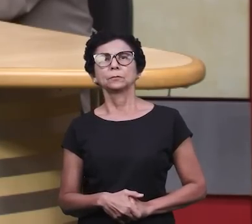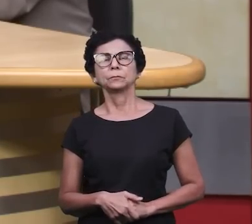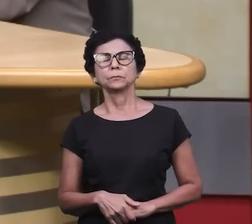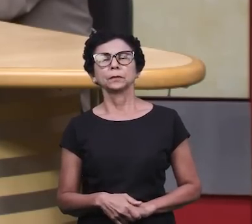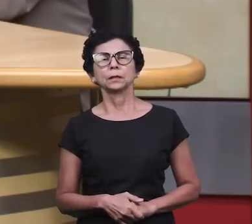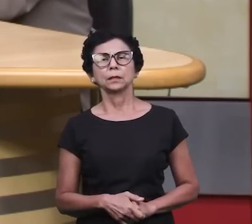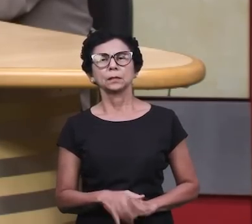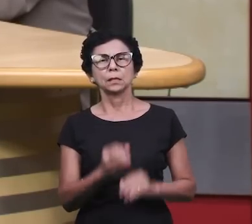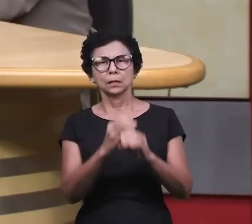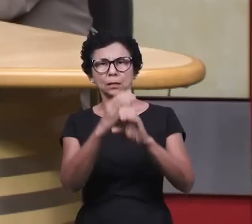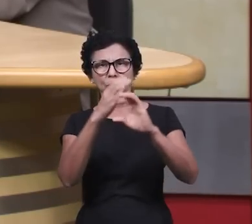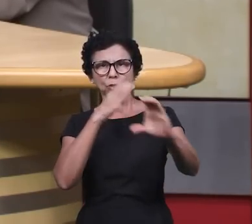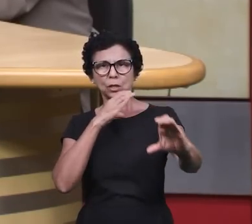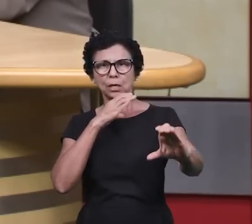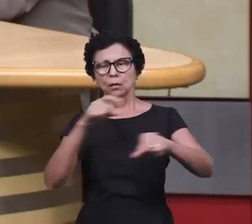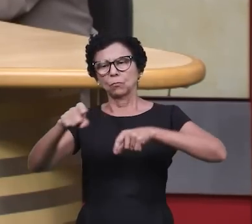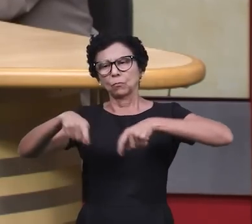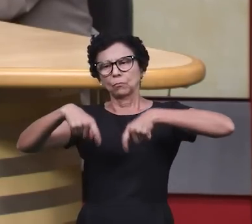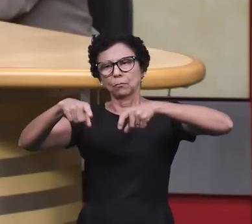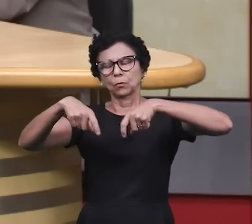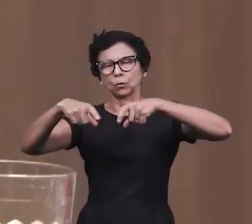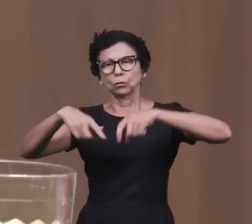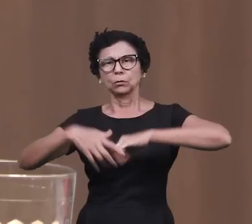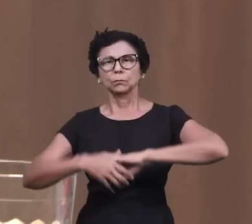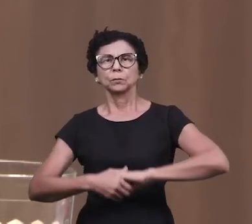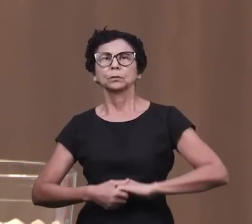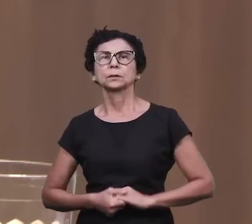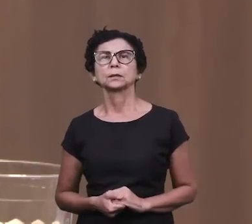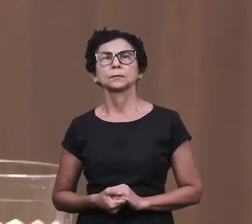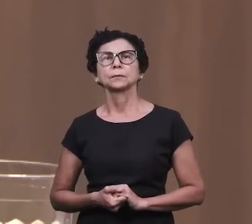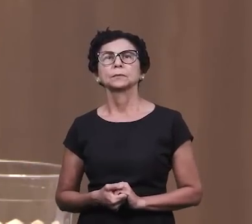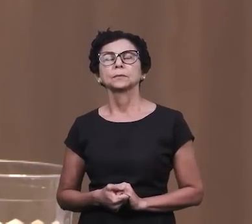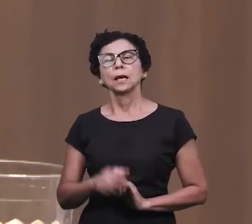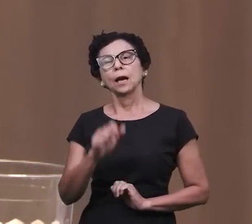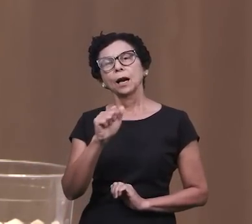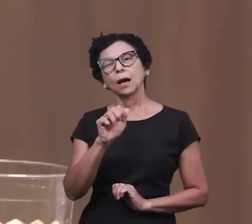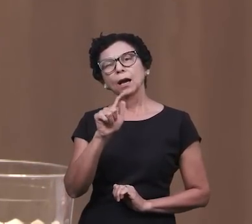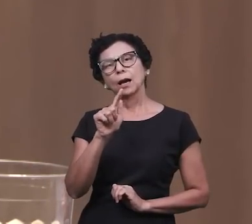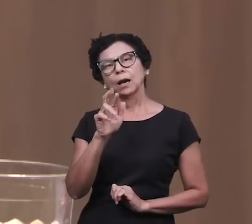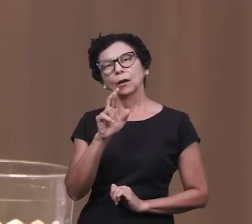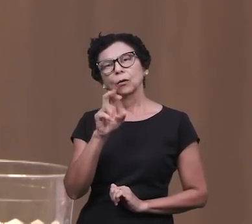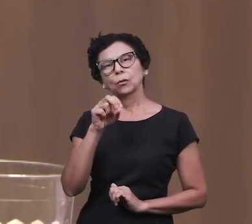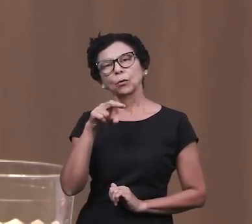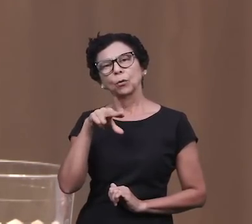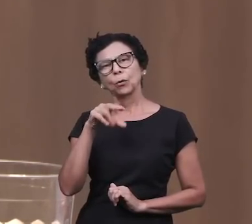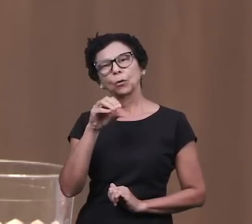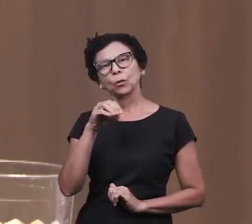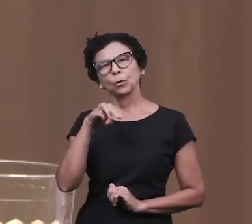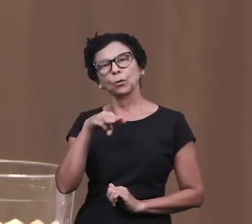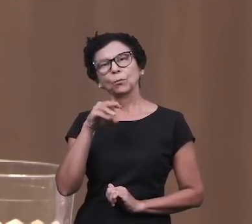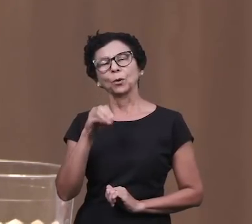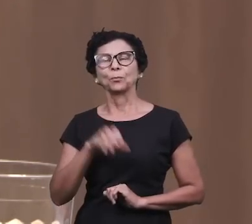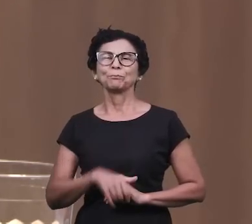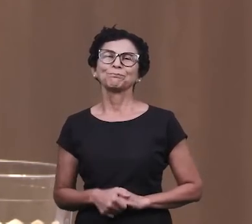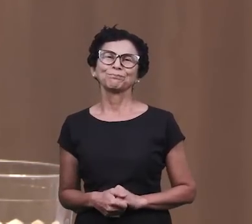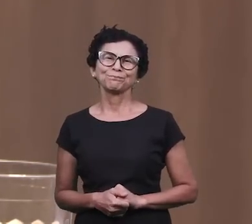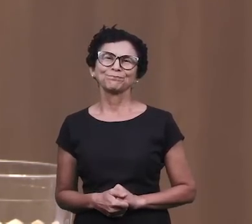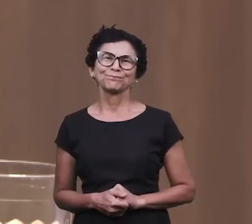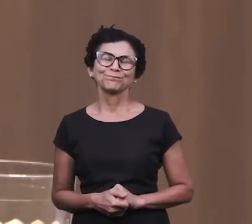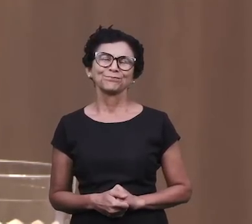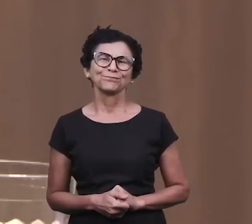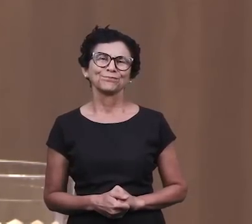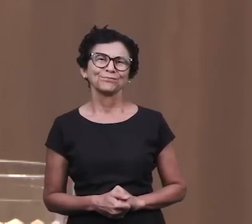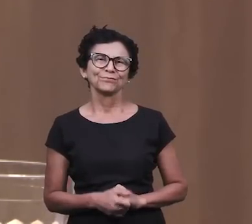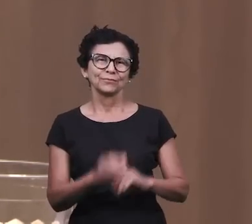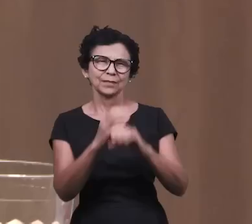né? Agrônomo, né? Ele é engenheiro agrônomo e, portanto, ele tem uma capacidade. Pastor Oscar Alguineiro, né? Agora, nós criamos,